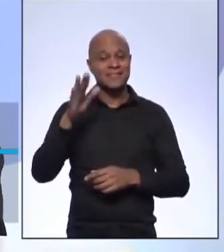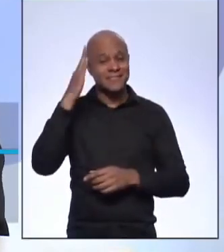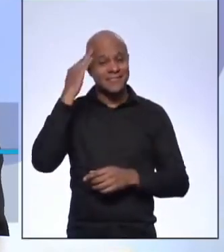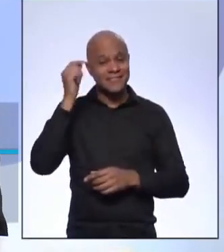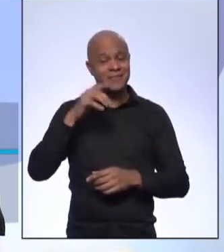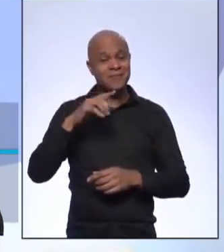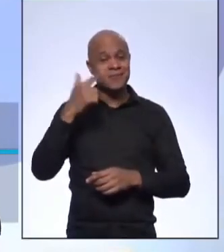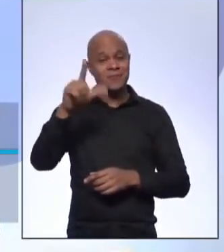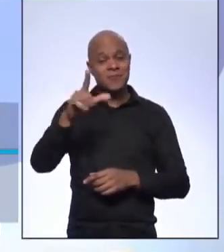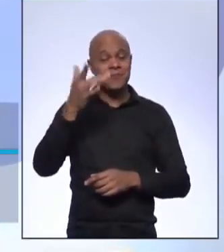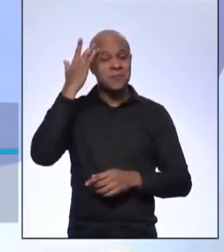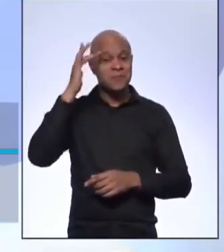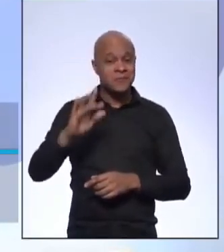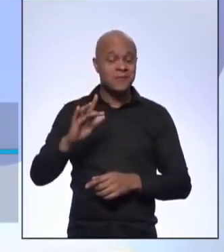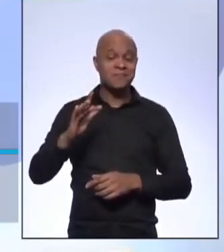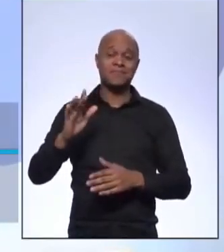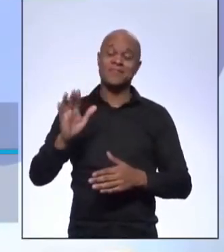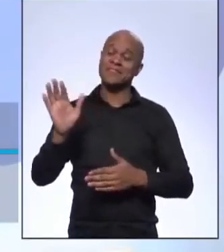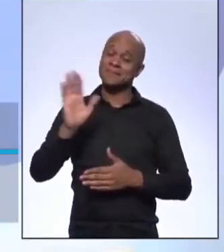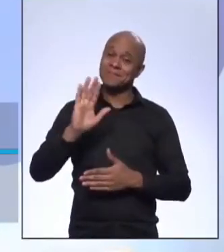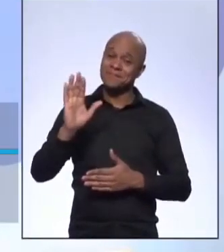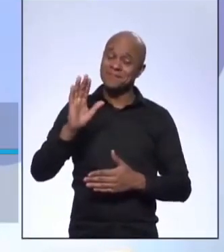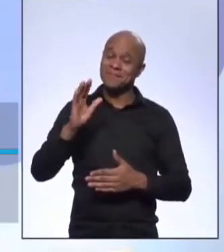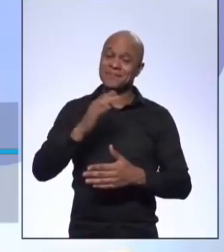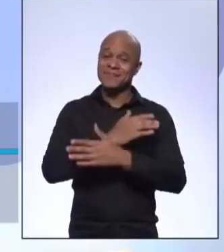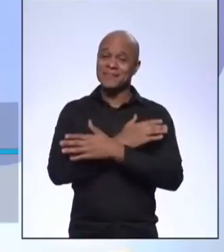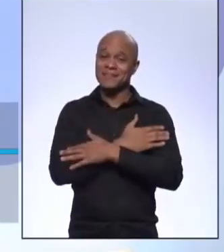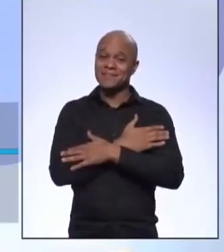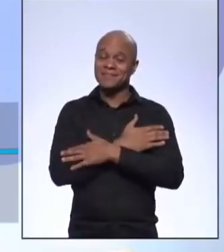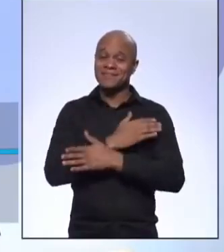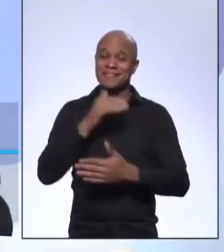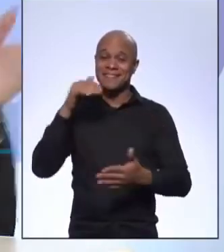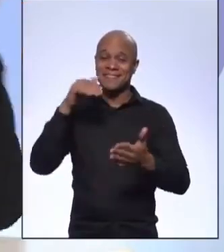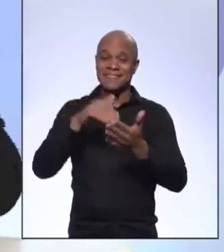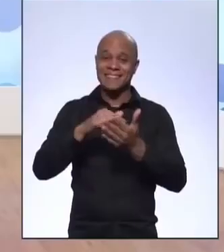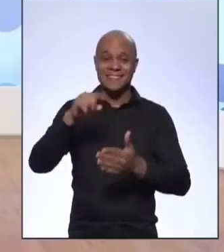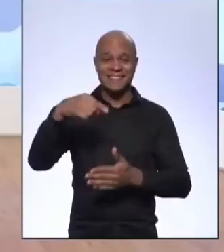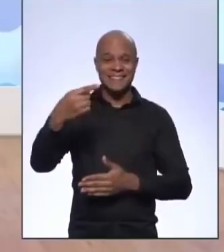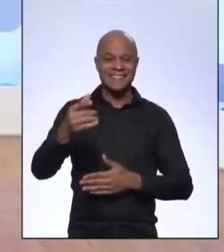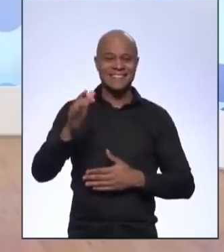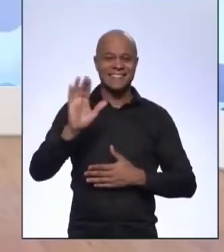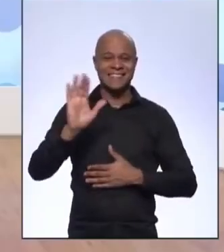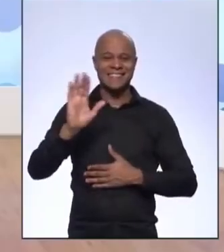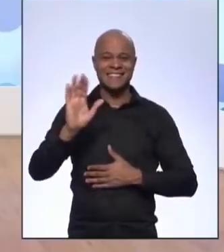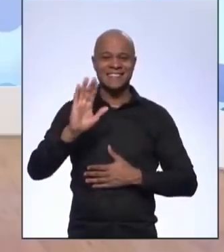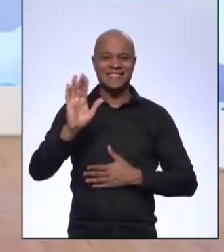sabe. Tá ok? Eu me despeço, um grande abraço, até a nossa próxima aula. Tchau, tchau.